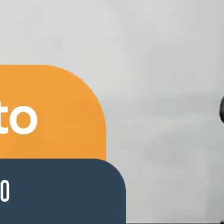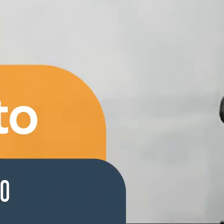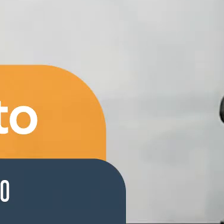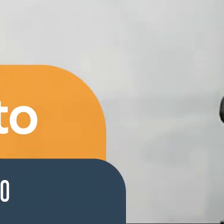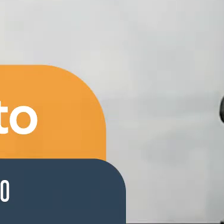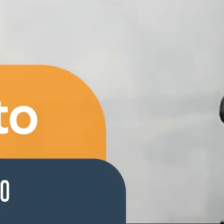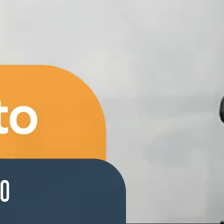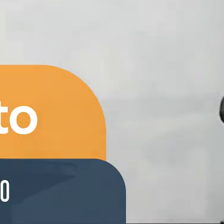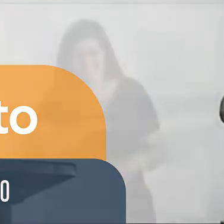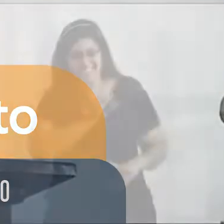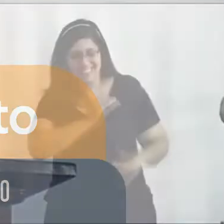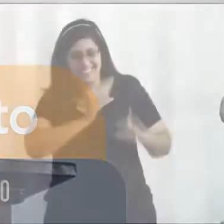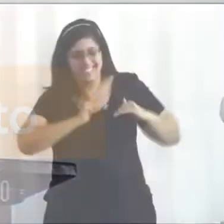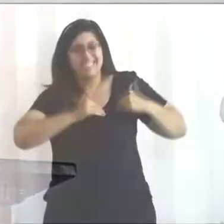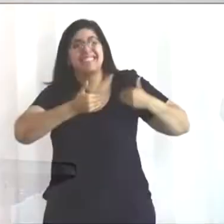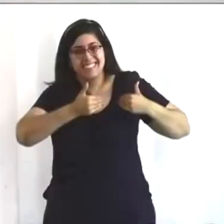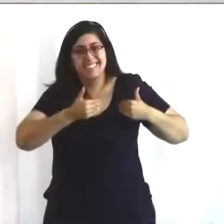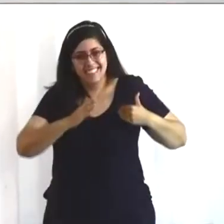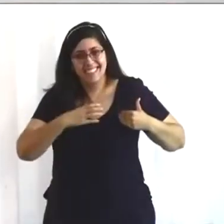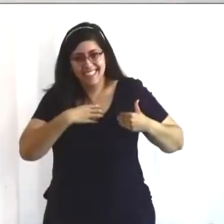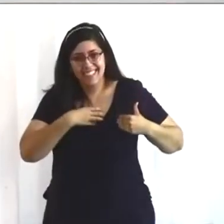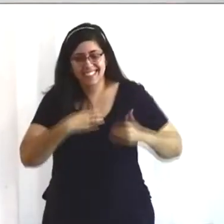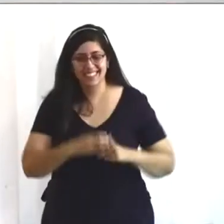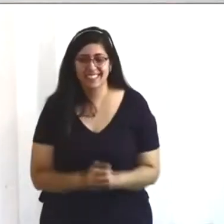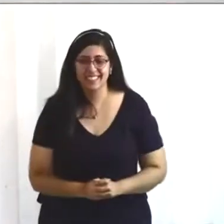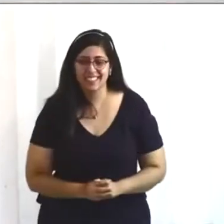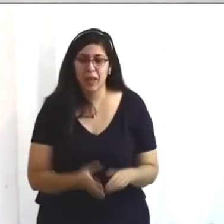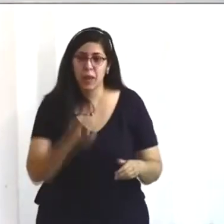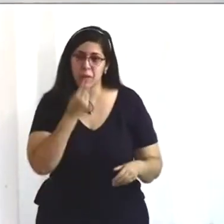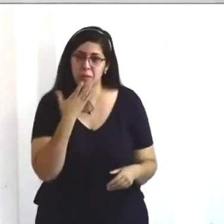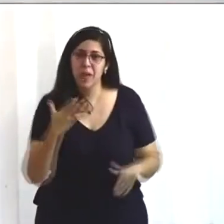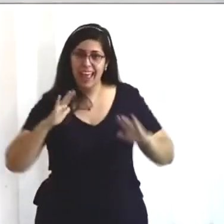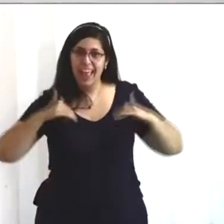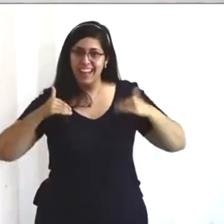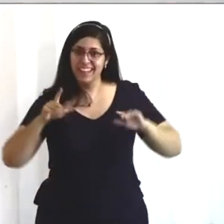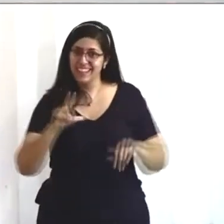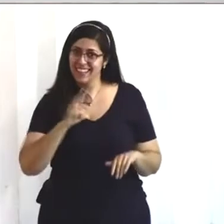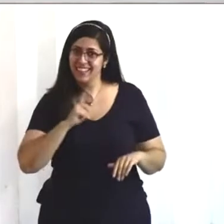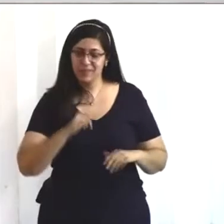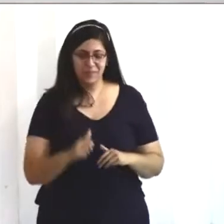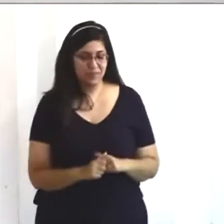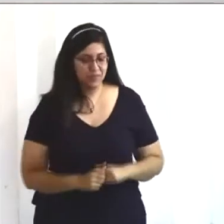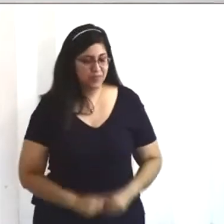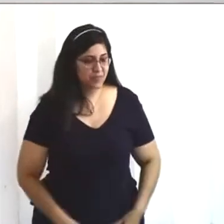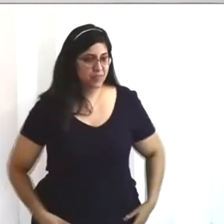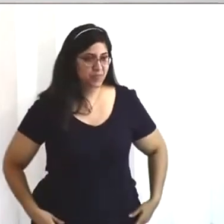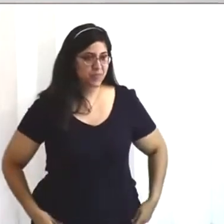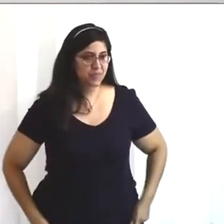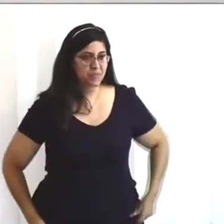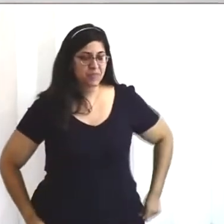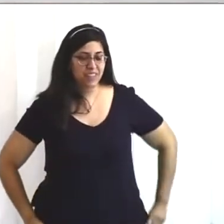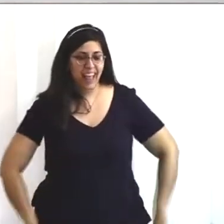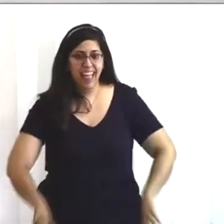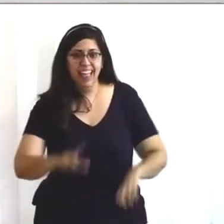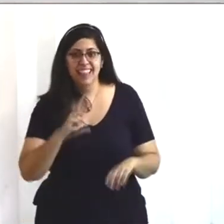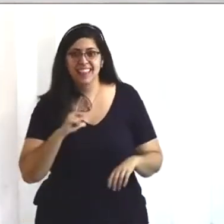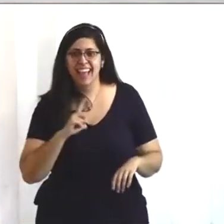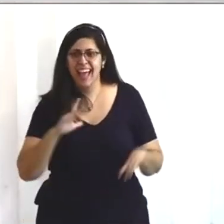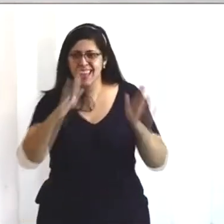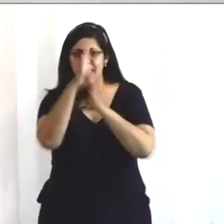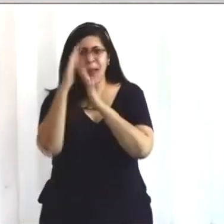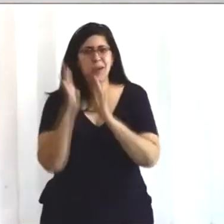nós pastores, ver os irmãos chegando à igreja é sempre motivo de grande alegria. E enquanto louvávamos a Deus